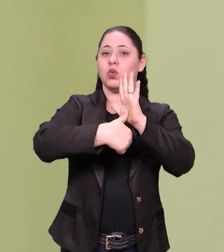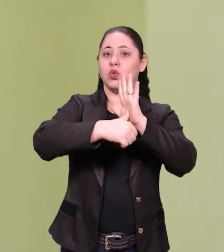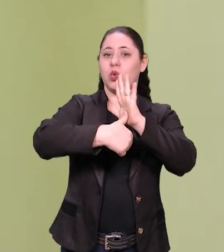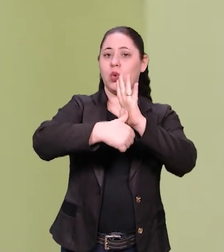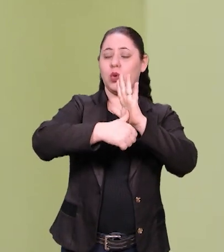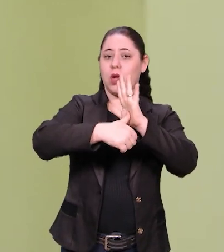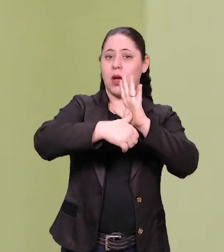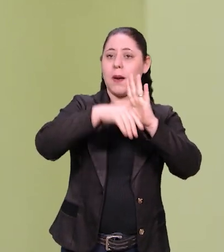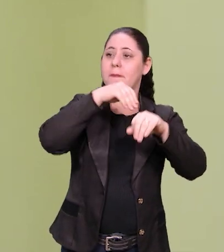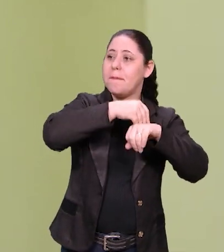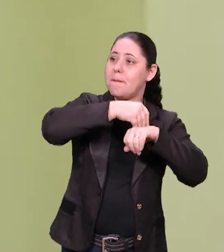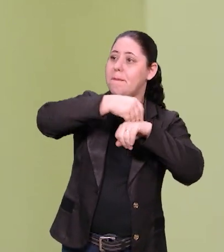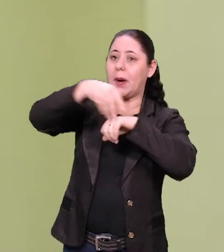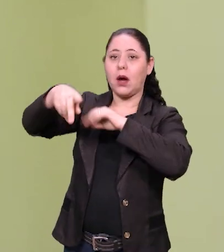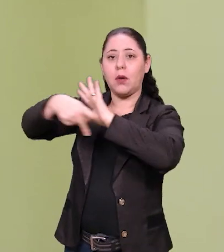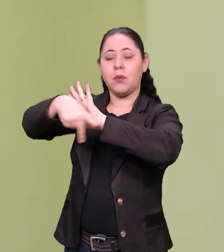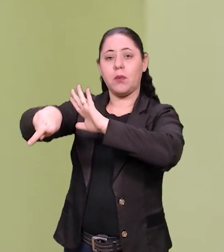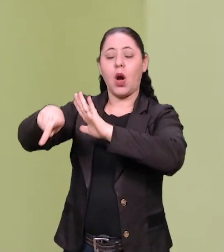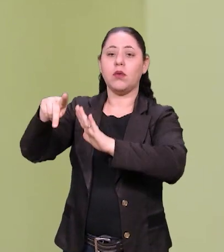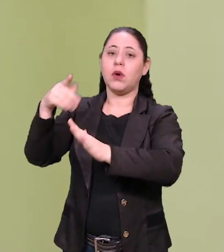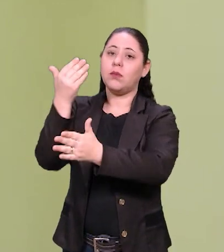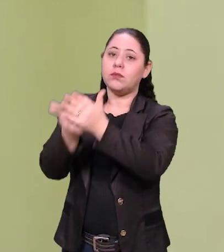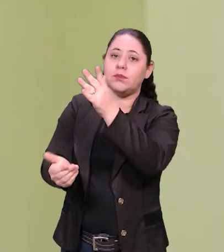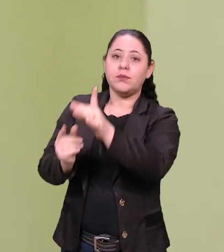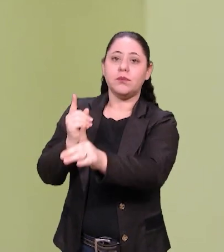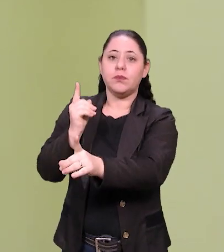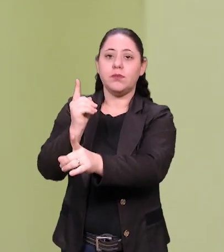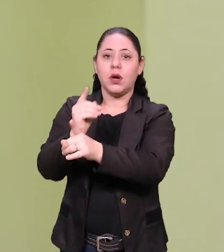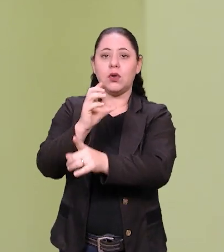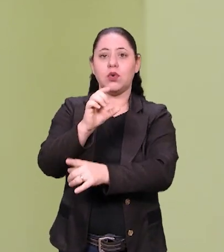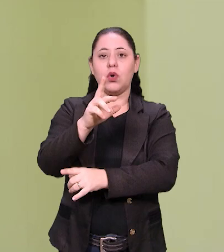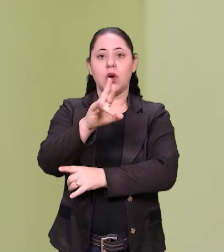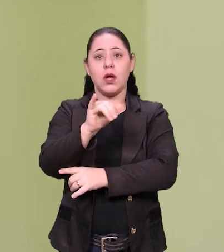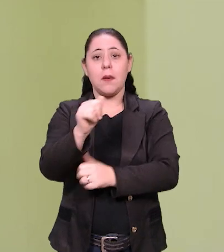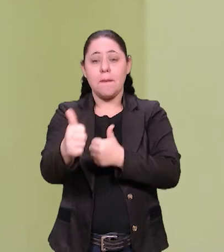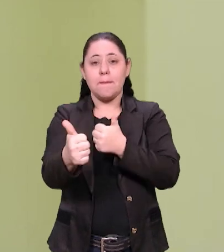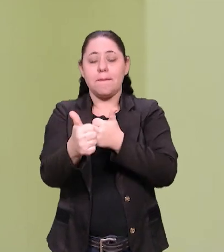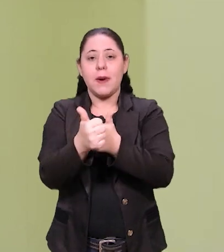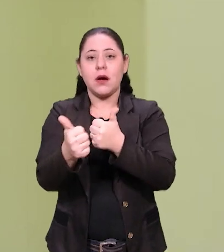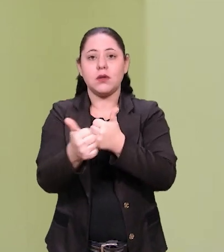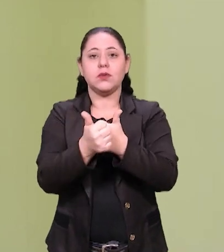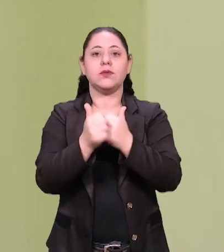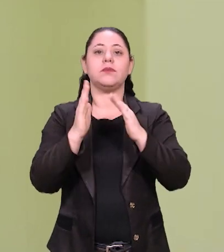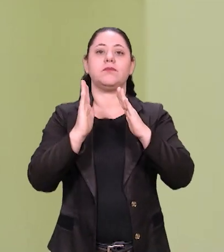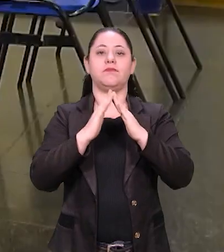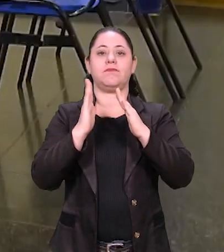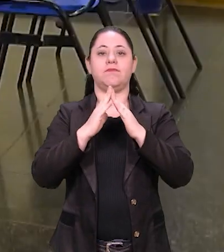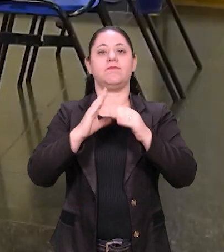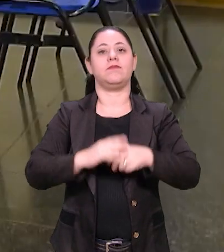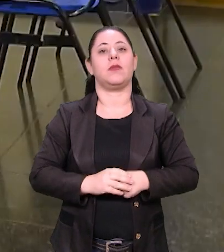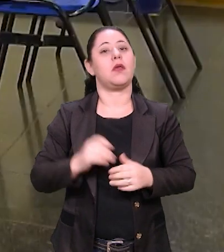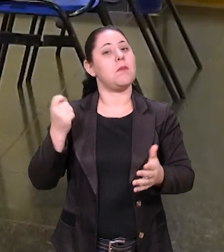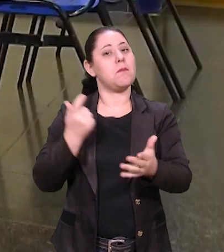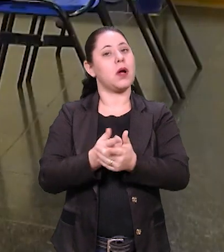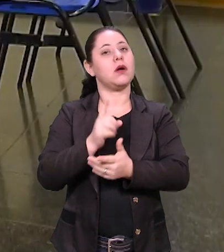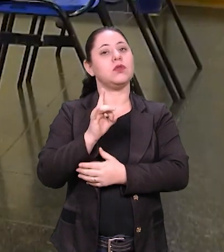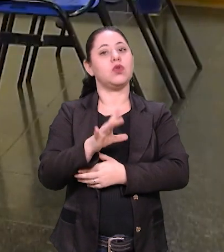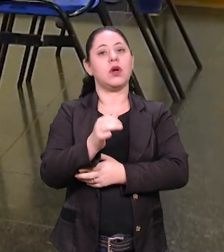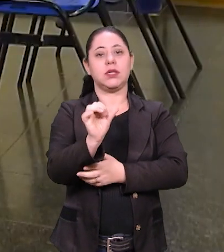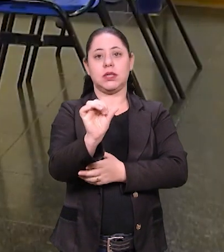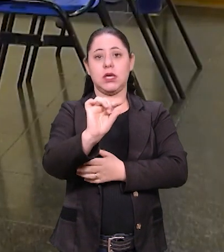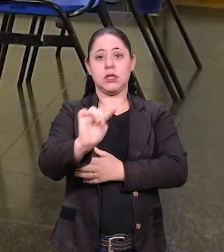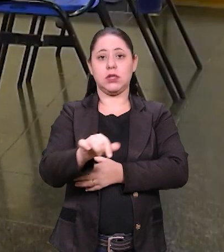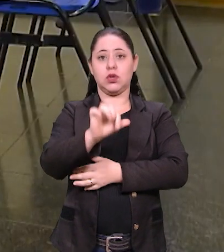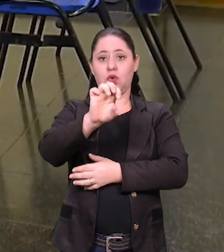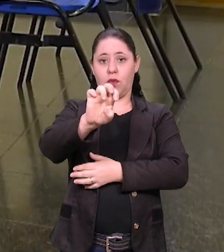esse documento seja encaminhado para os achados e perdidos dos Correios mais próximos da sua unidade. E aí ele paga apenas uma